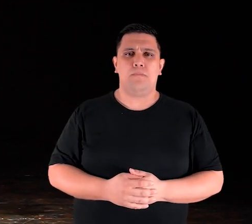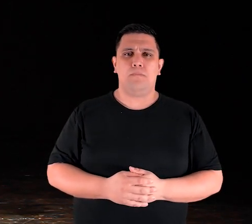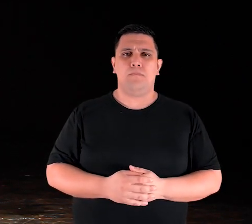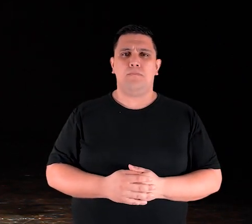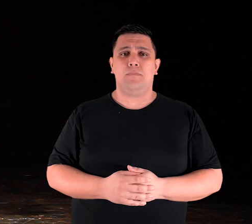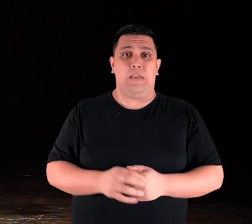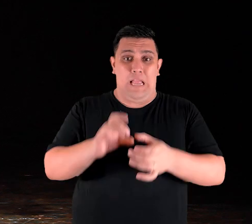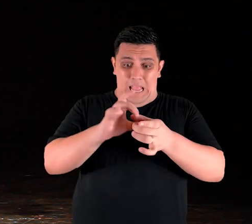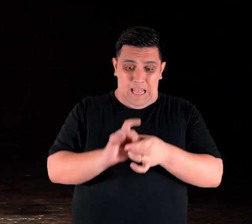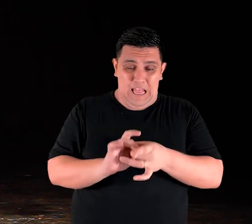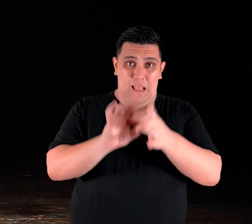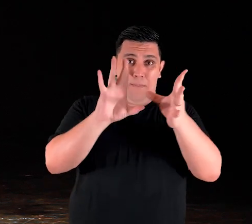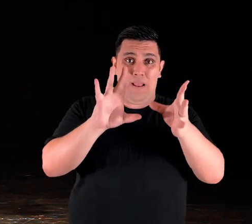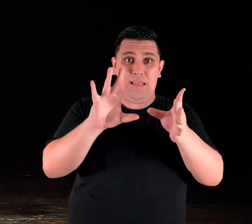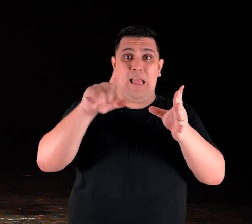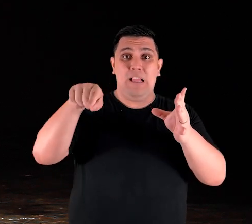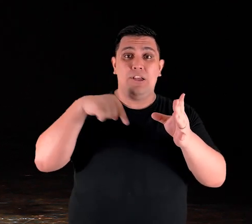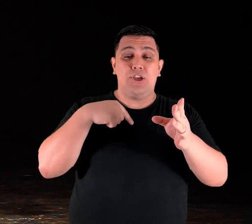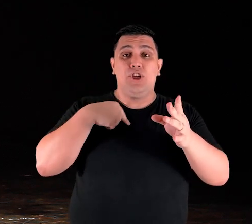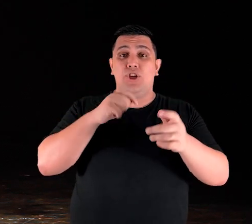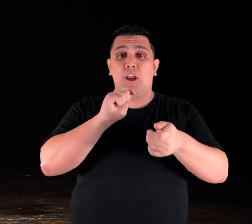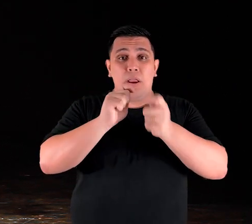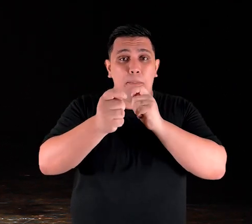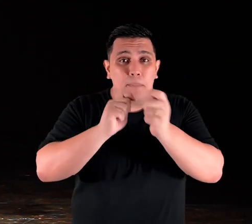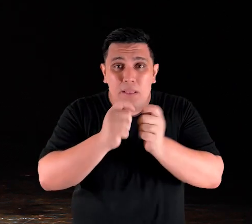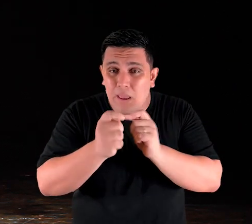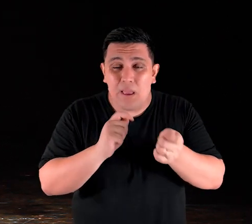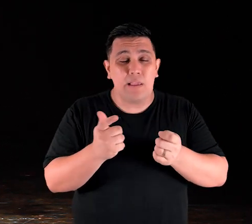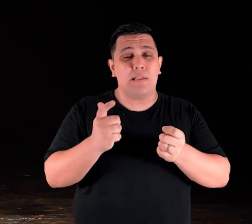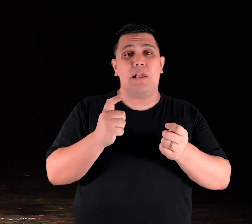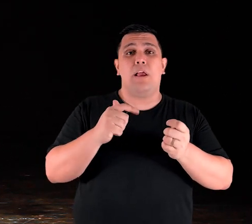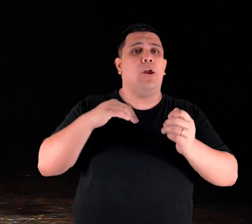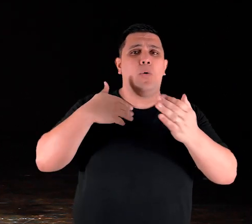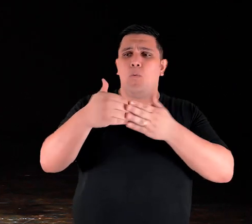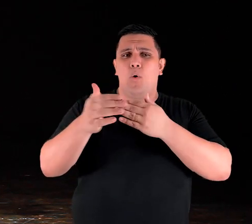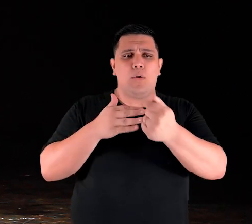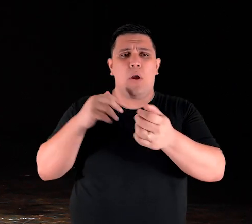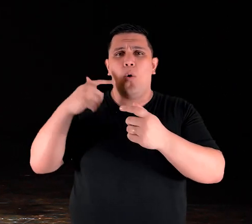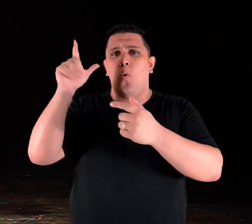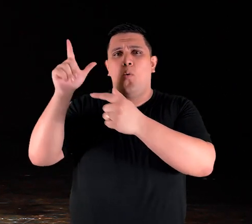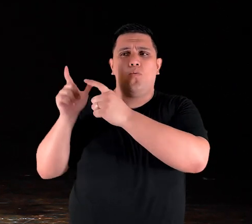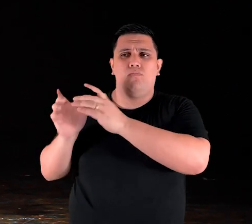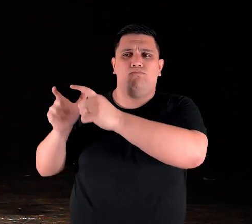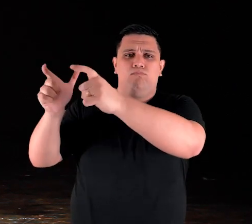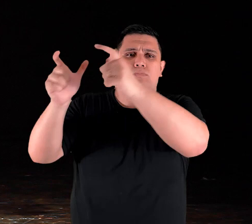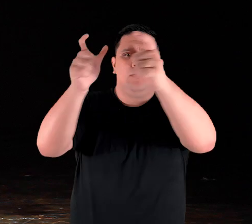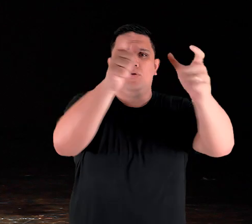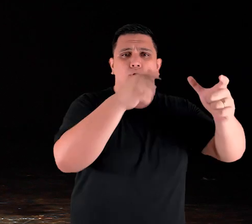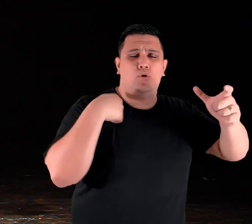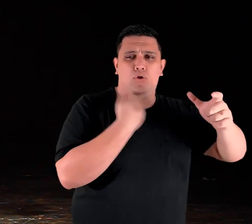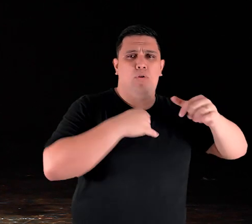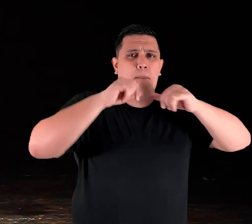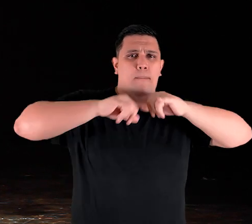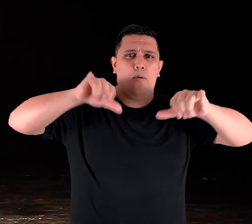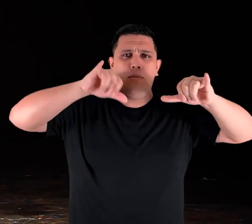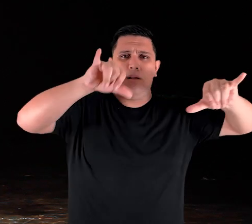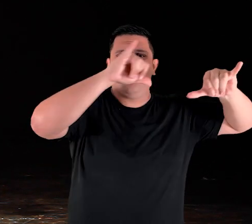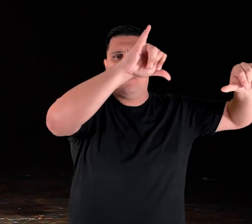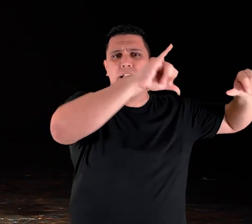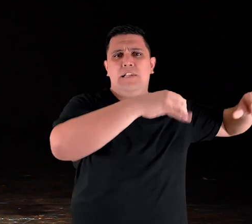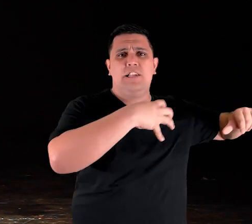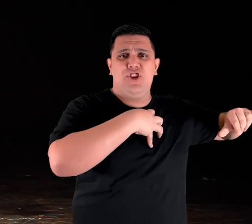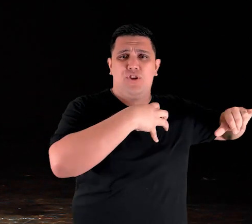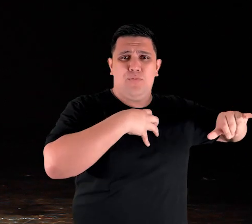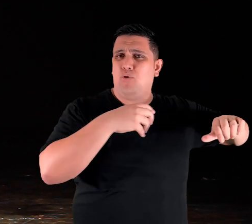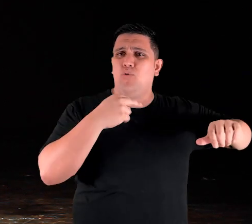A liberdade de imprensa ou qualquer outro meio de publicar esses sentimentos não pode ser